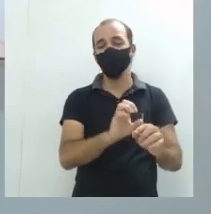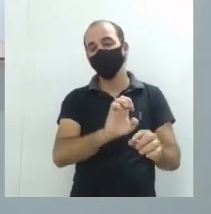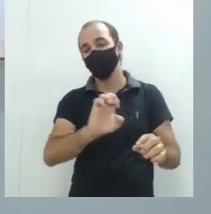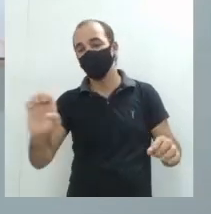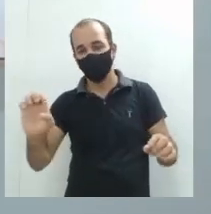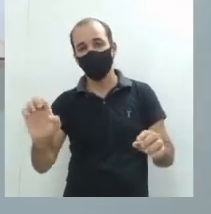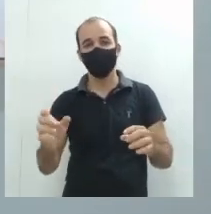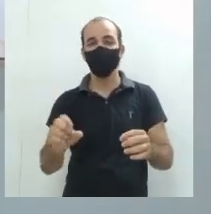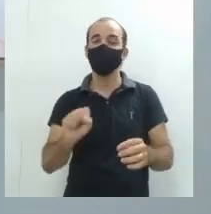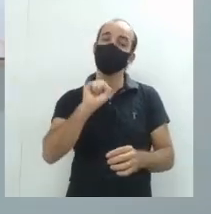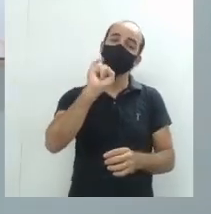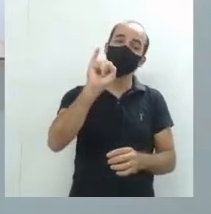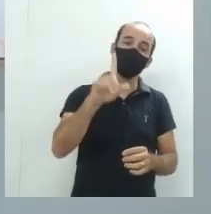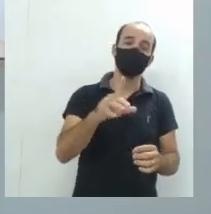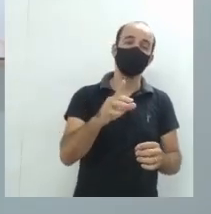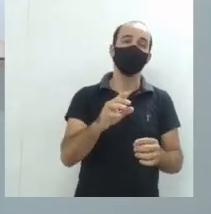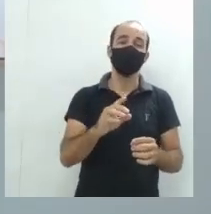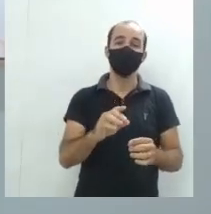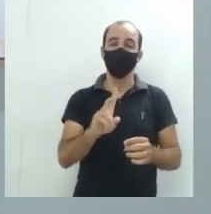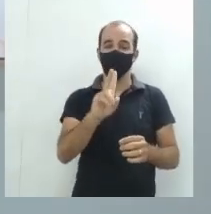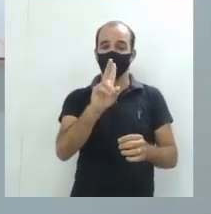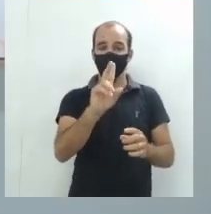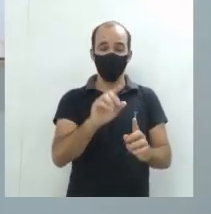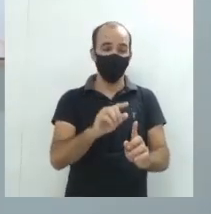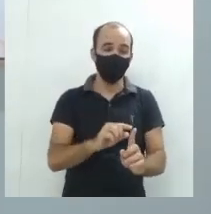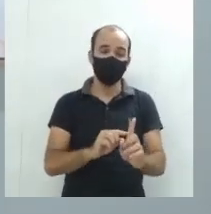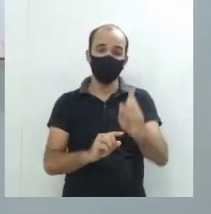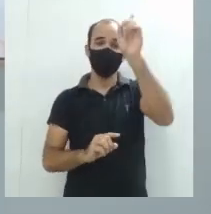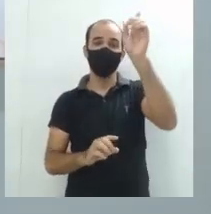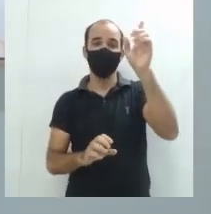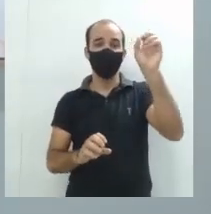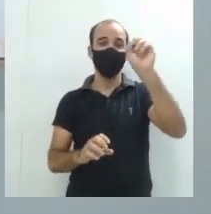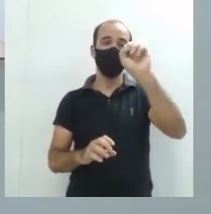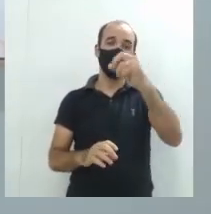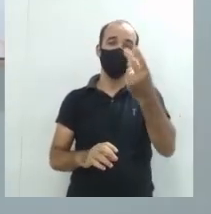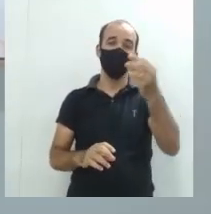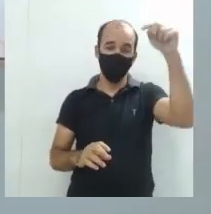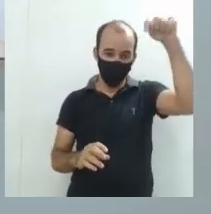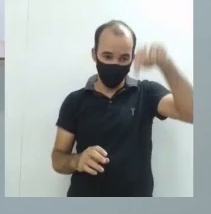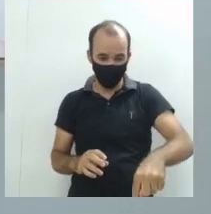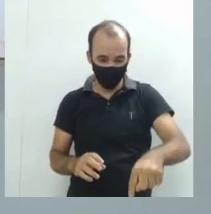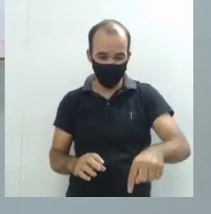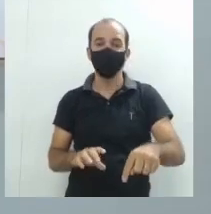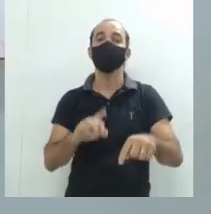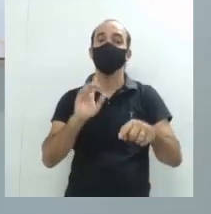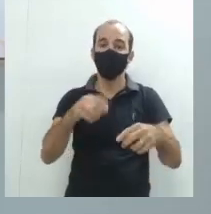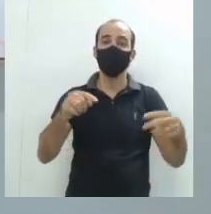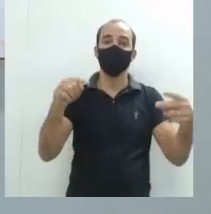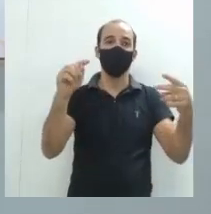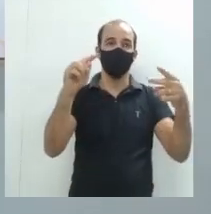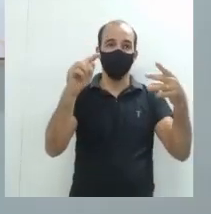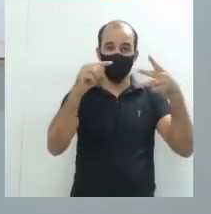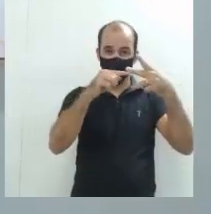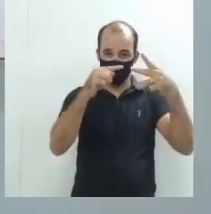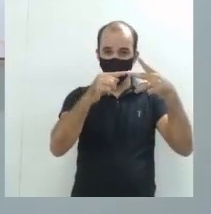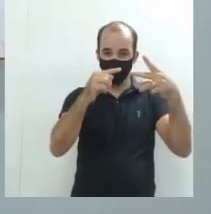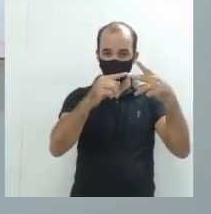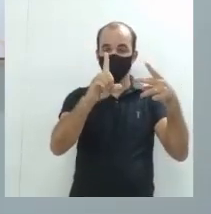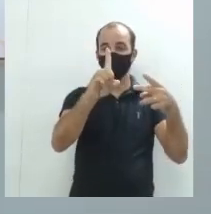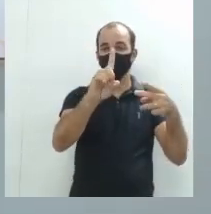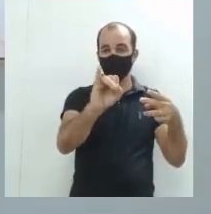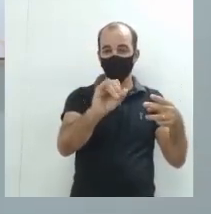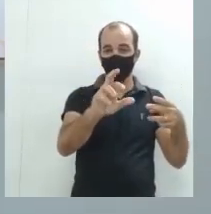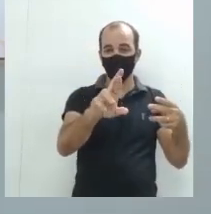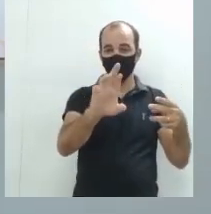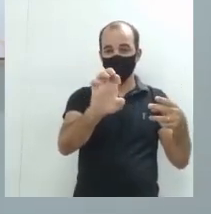direção vertical, ou o vetor Aninha aponta para cima, ou aponta para baixo. Direção é uma coisa,